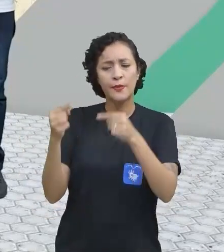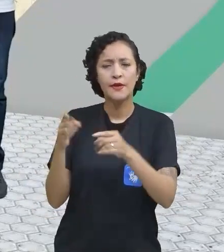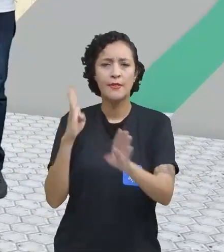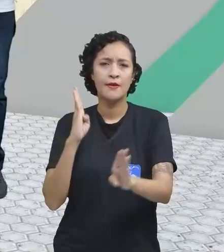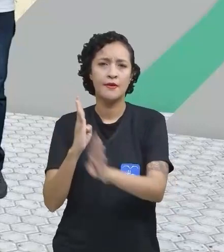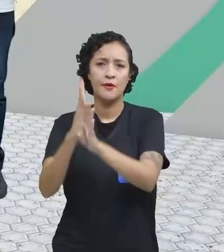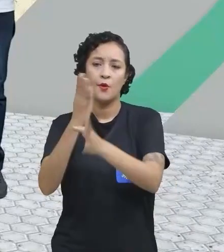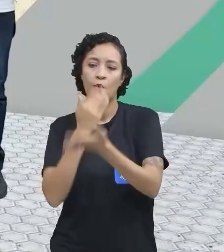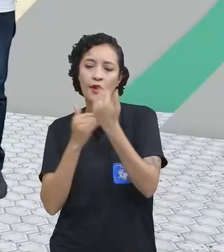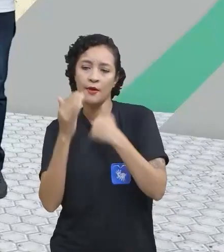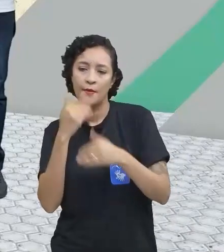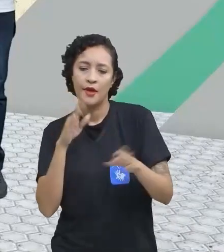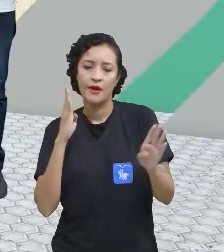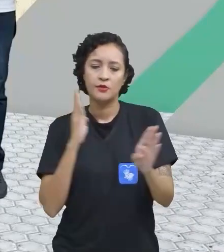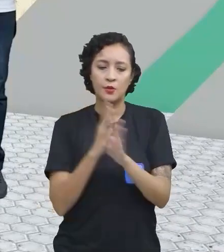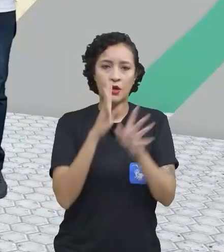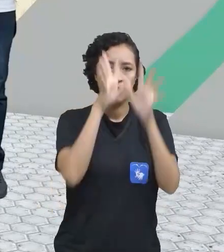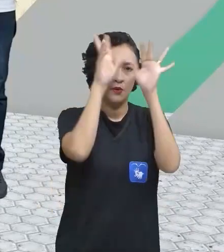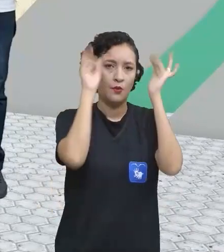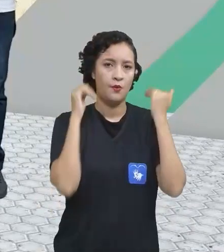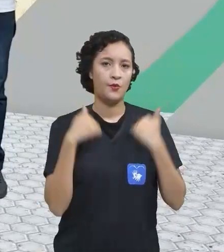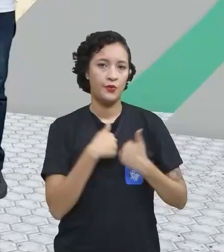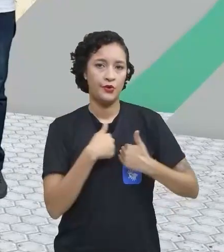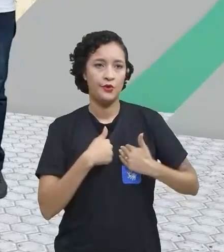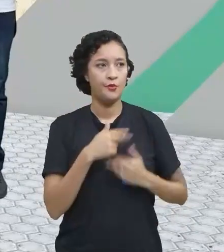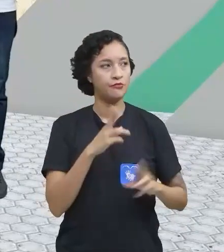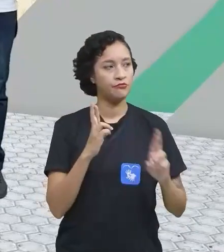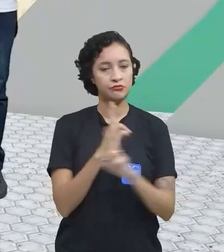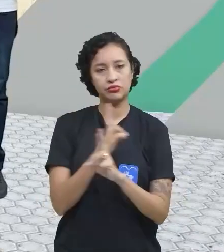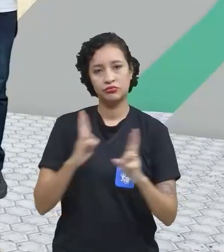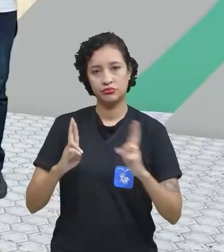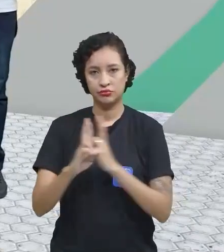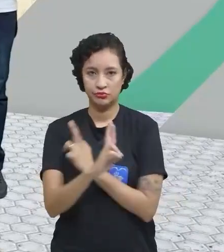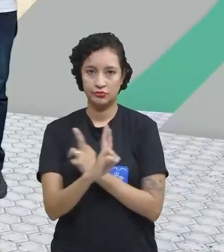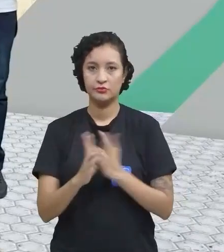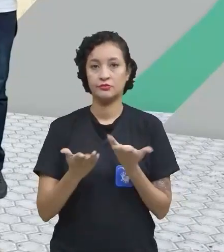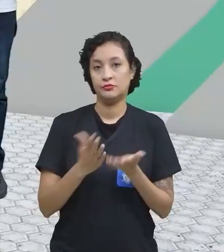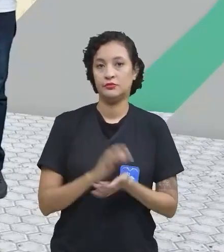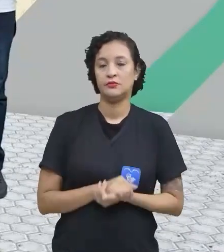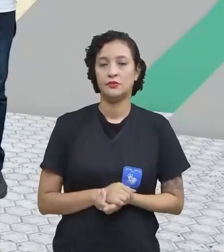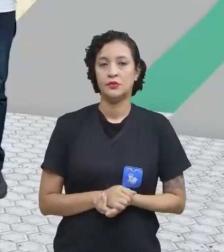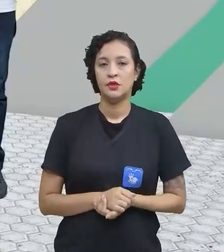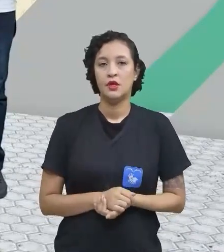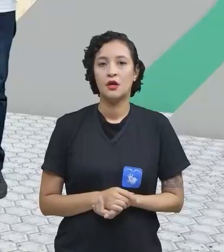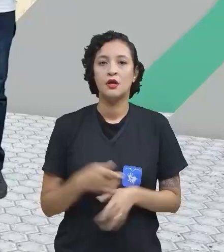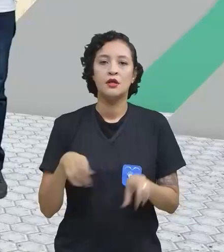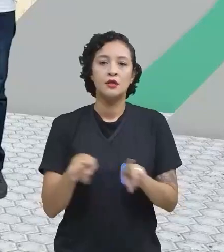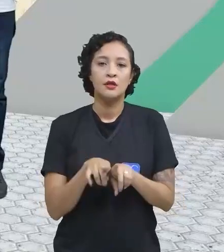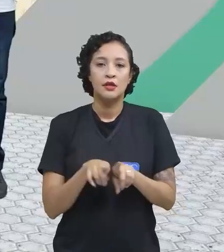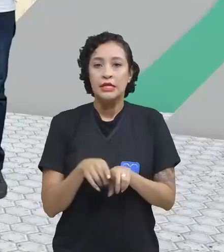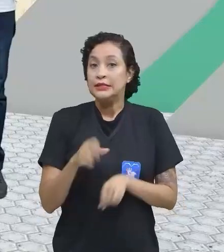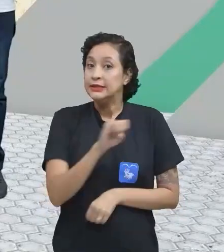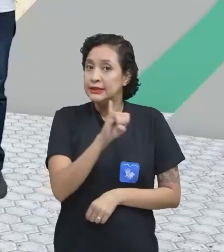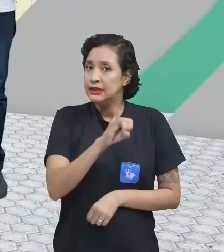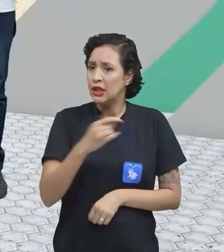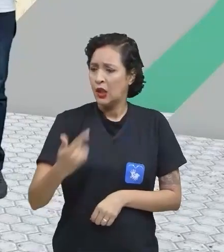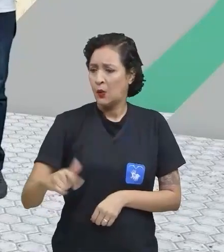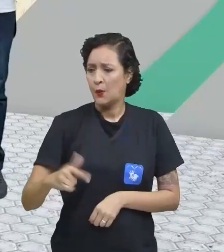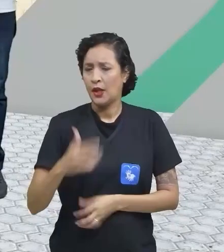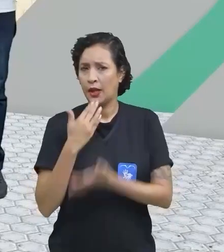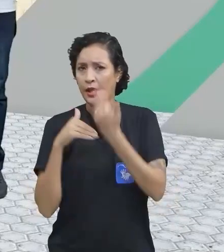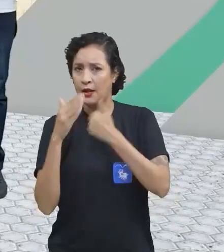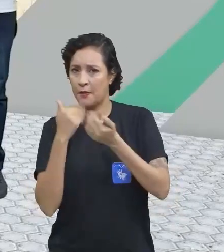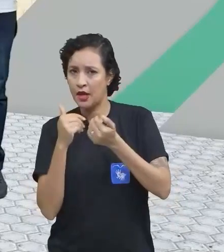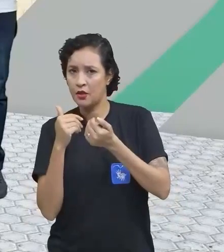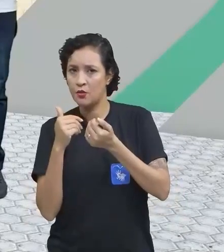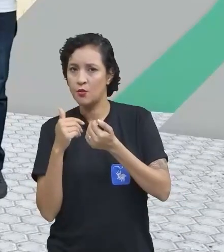outros animais com quem ele pode se relacionar, onde ele pode ser alimento ou então ser o predador,